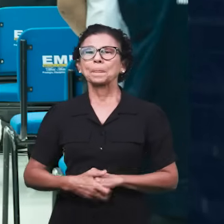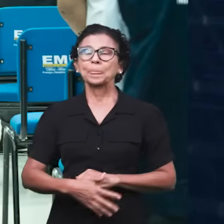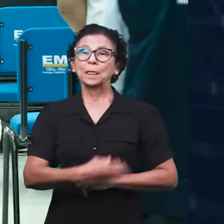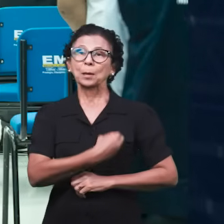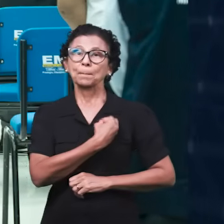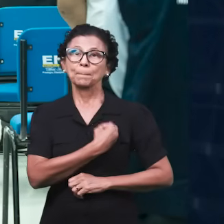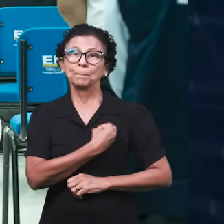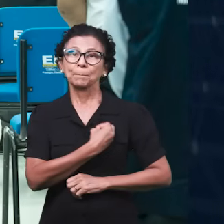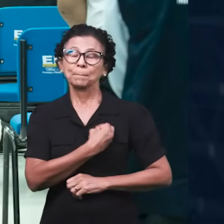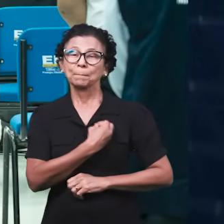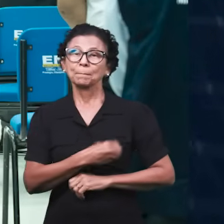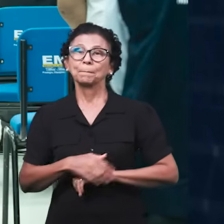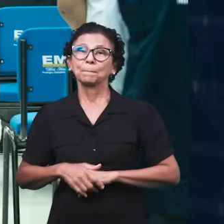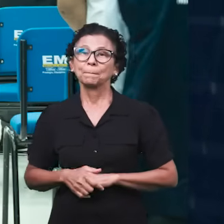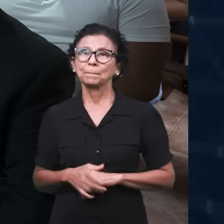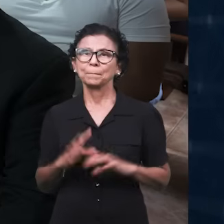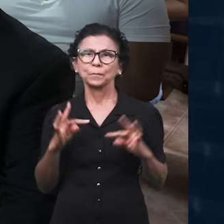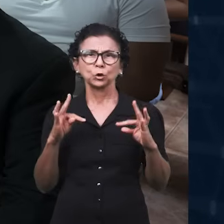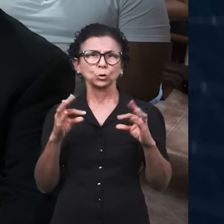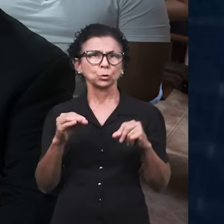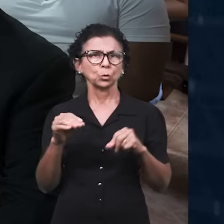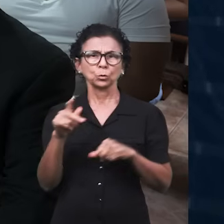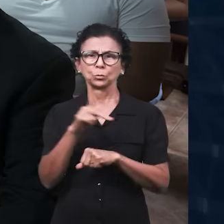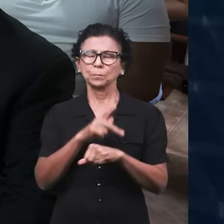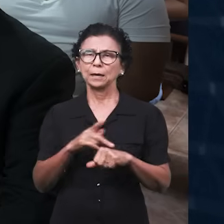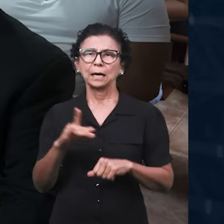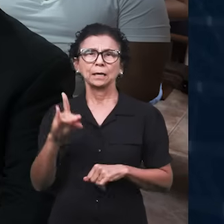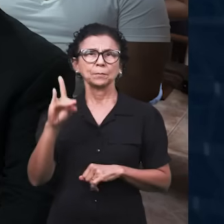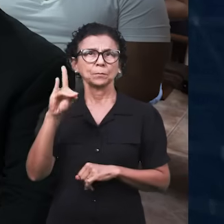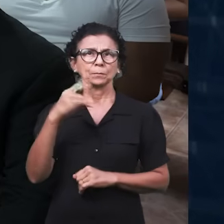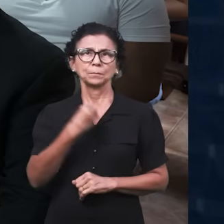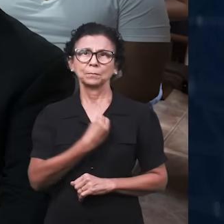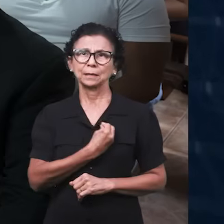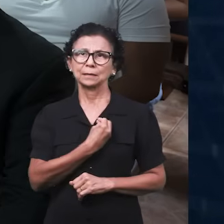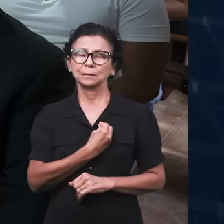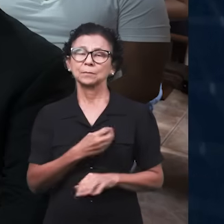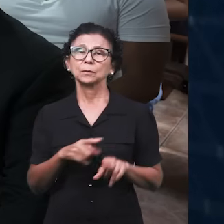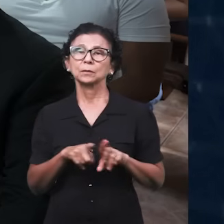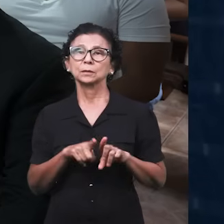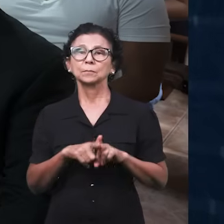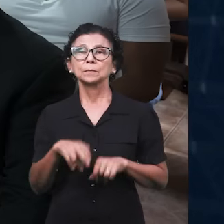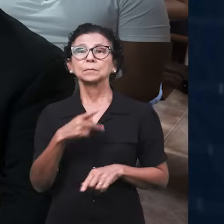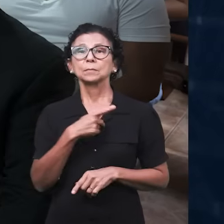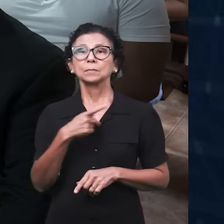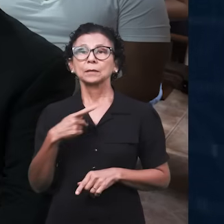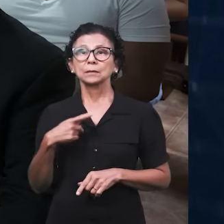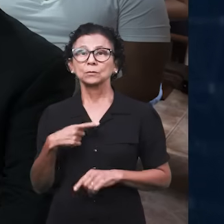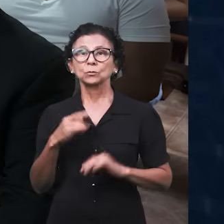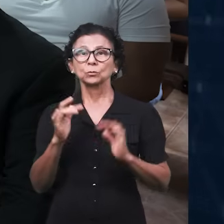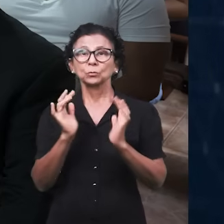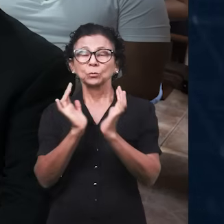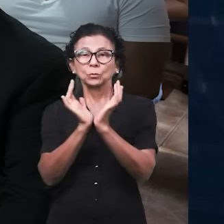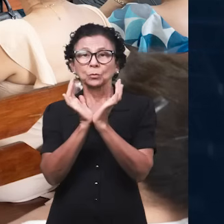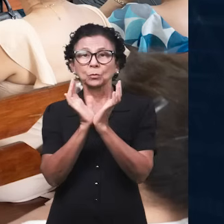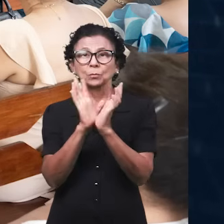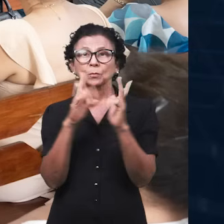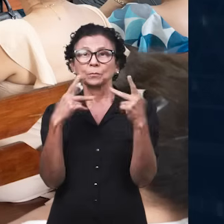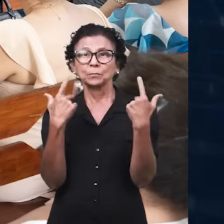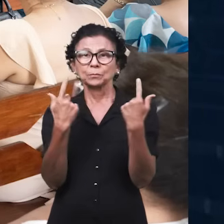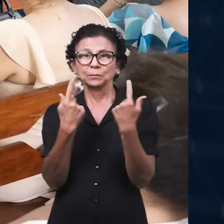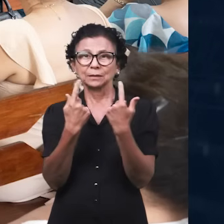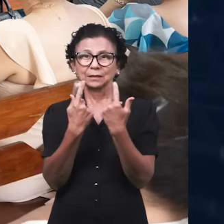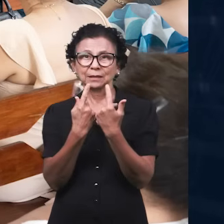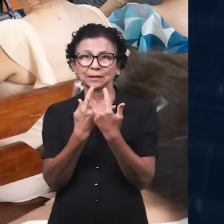presencial e virtual das igrejas de todo o país, além da presença de pastores do Conselho Presbiterial e do